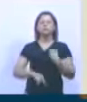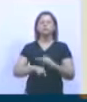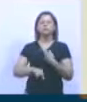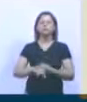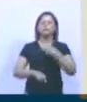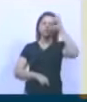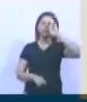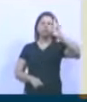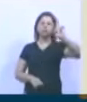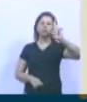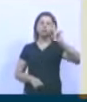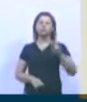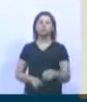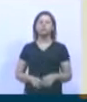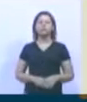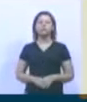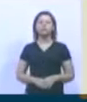momento, o Senhor